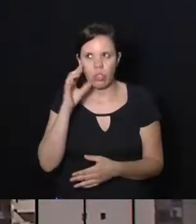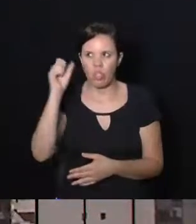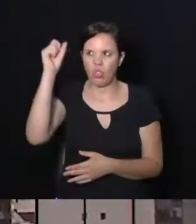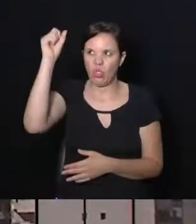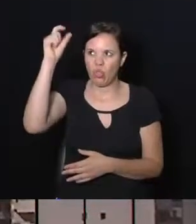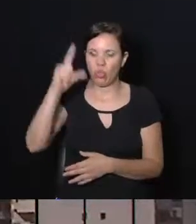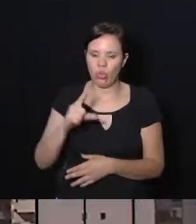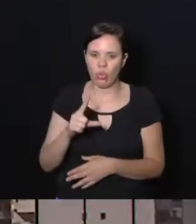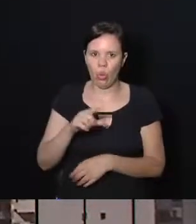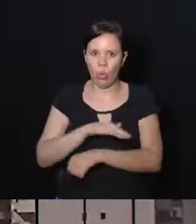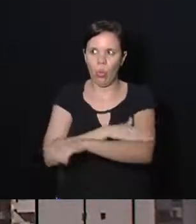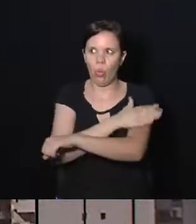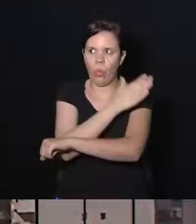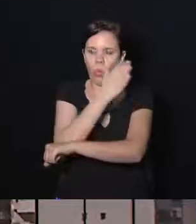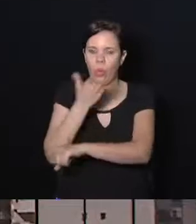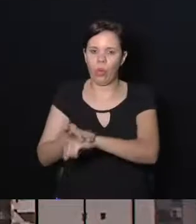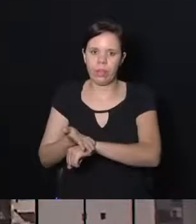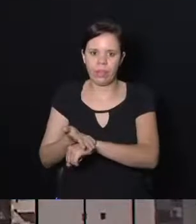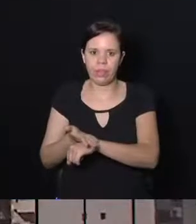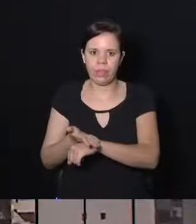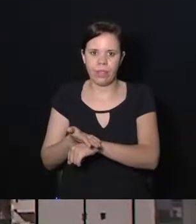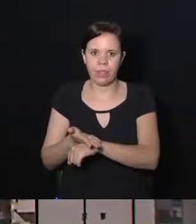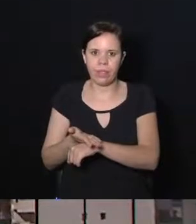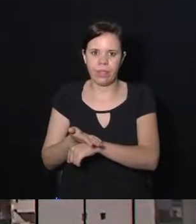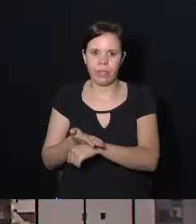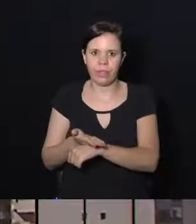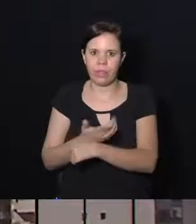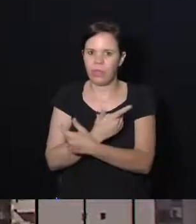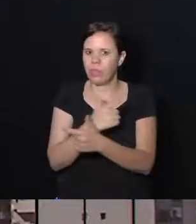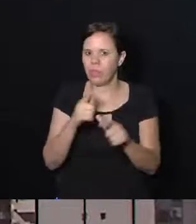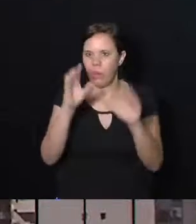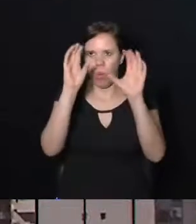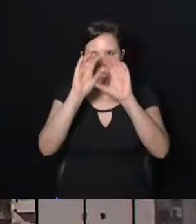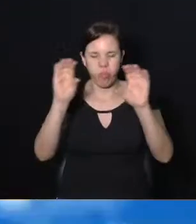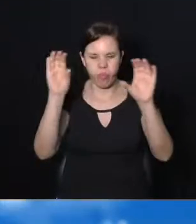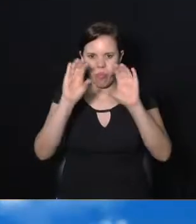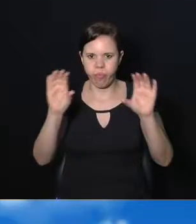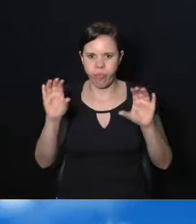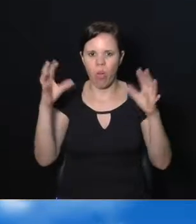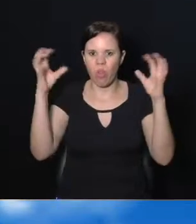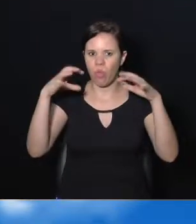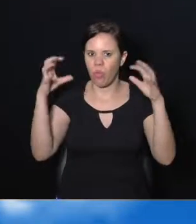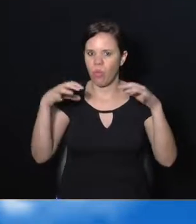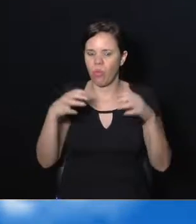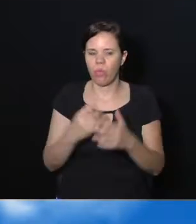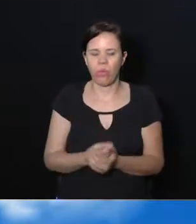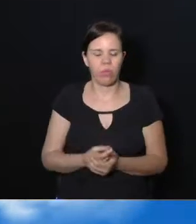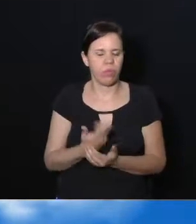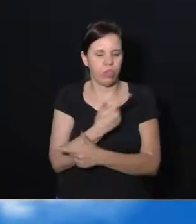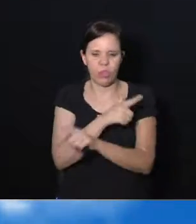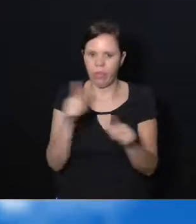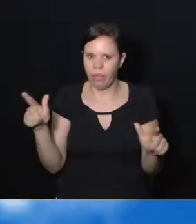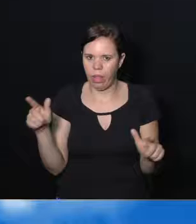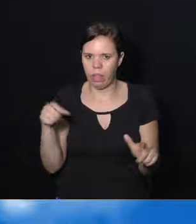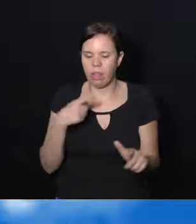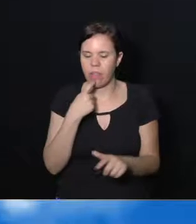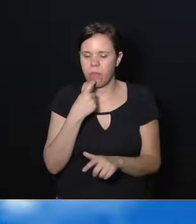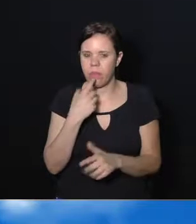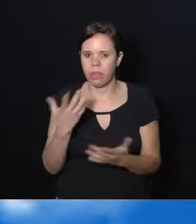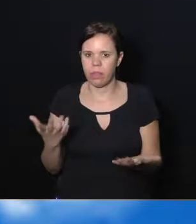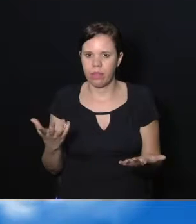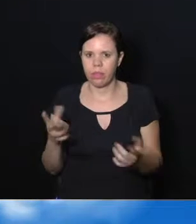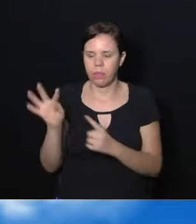aparece durante todo o dia, sem a presença de muitas nuvens, então a chuva segue longe de Campinas. Sobre